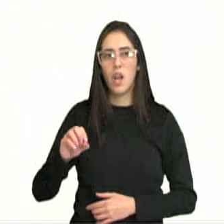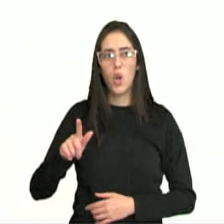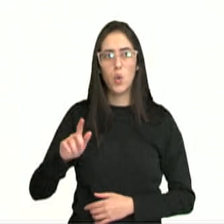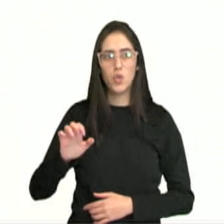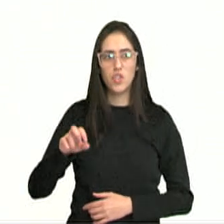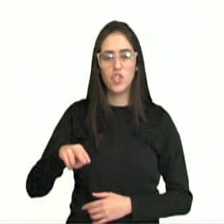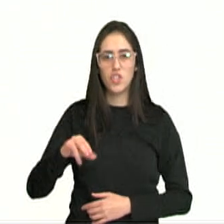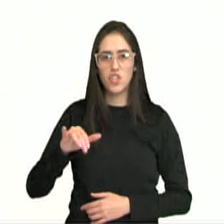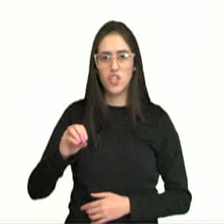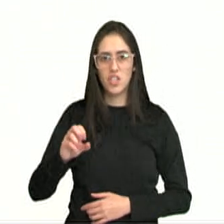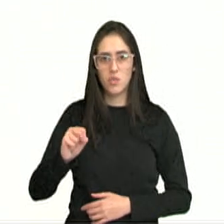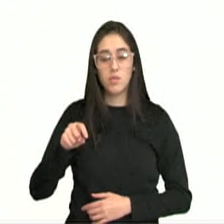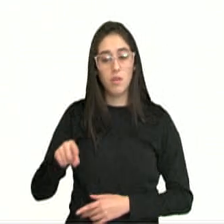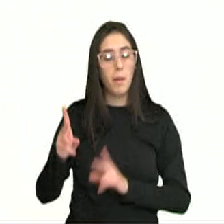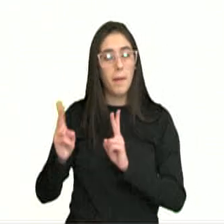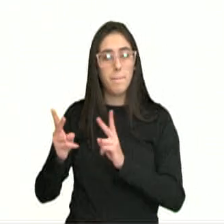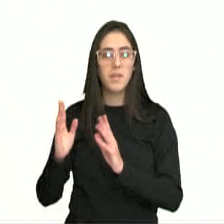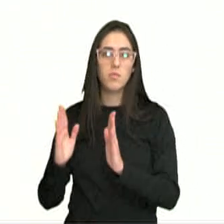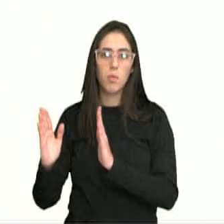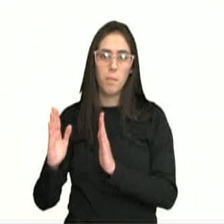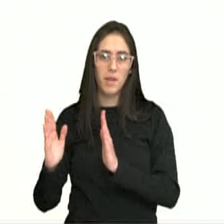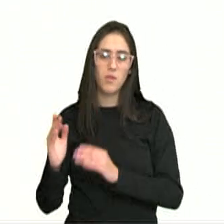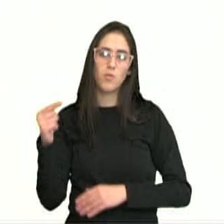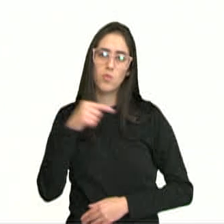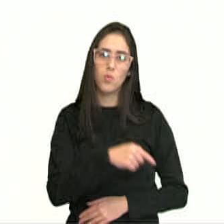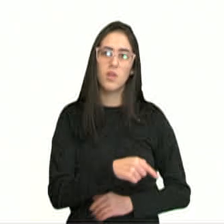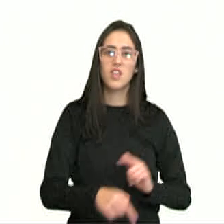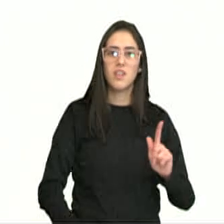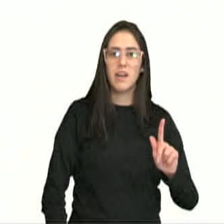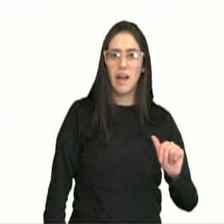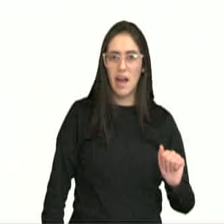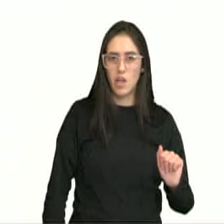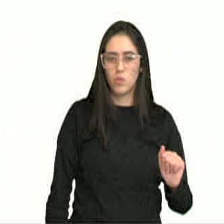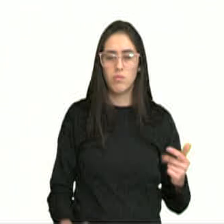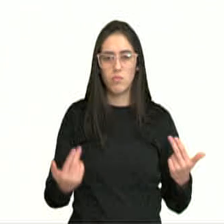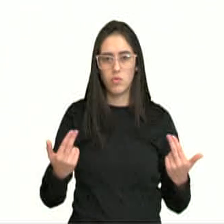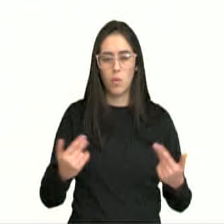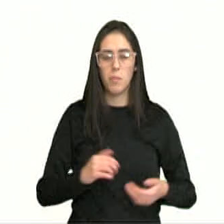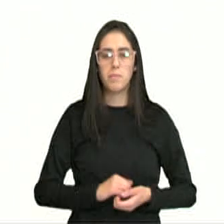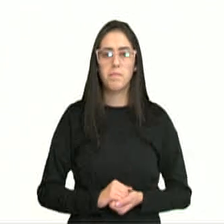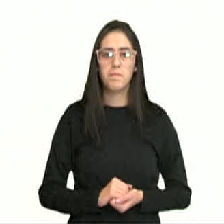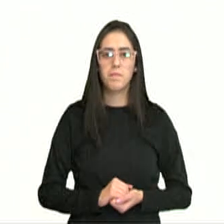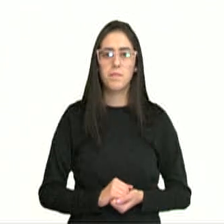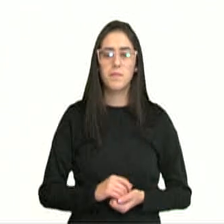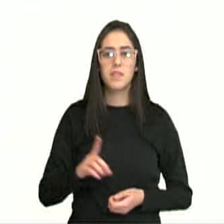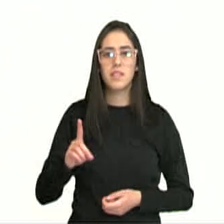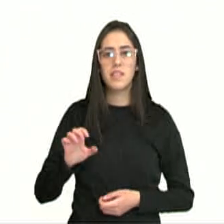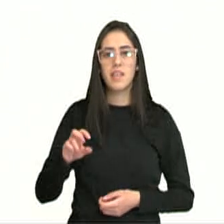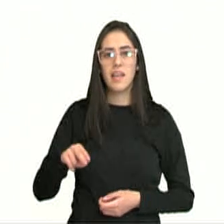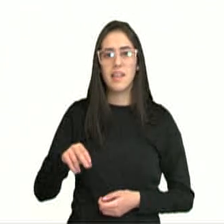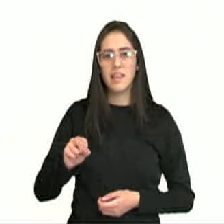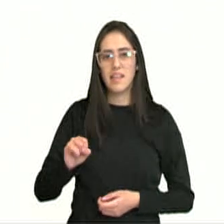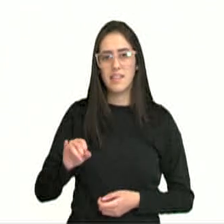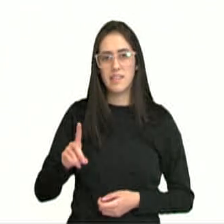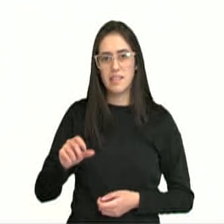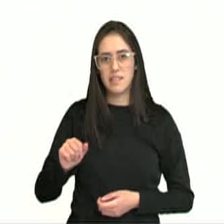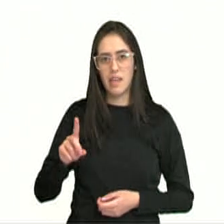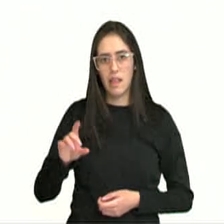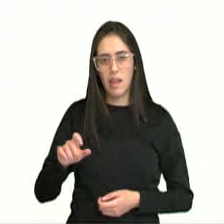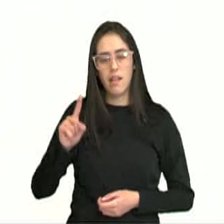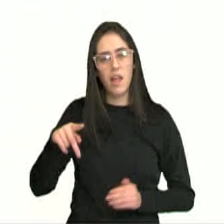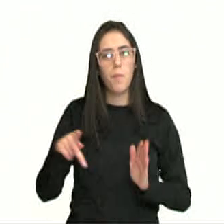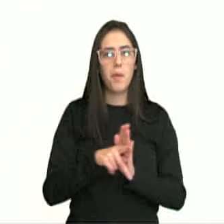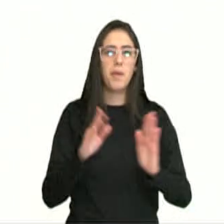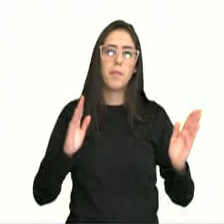mesmo período que o elemento químico galho, que é o Ga. Como a densidade é uma propriedade periódica que varia